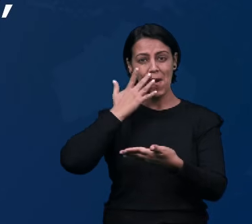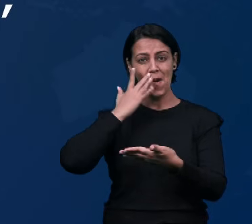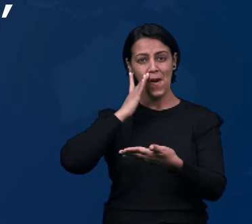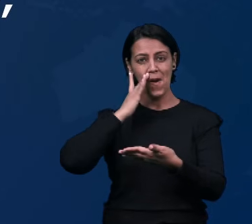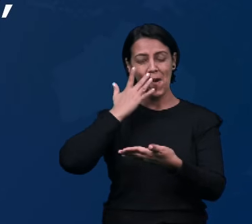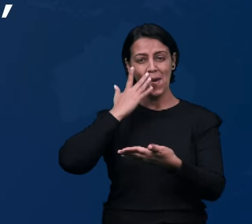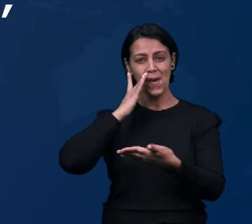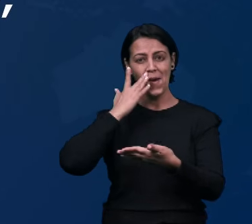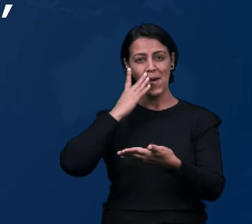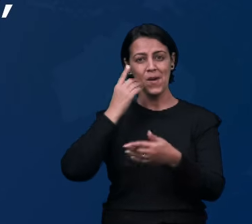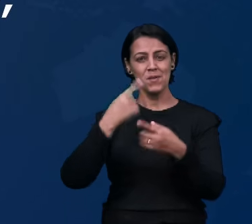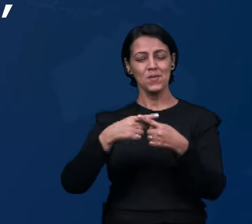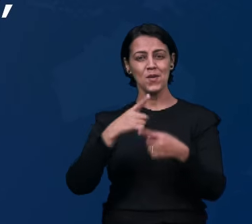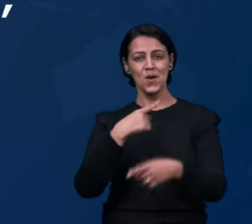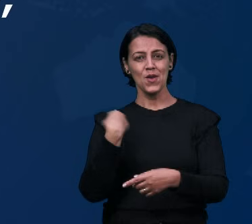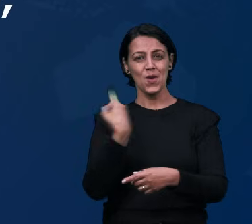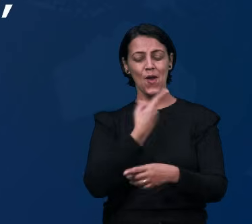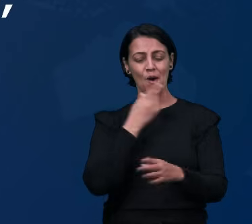alguém